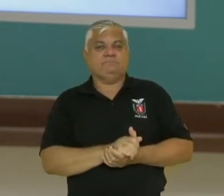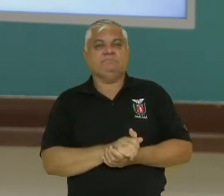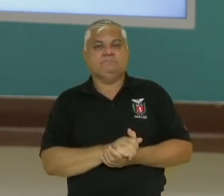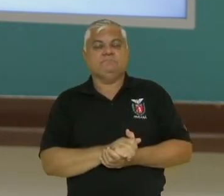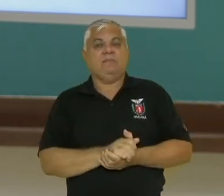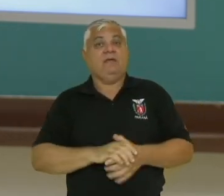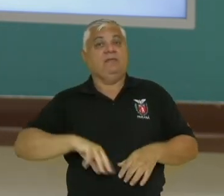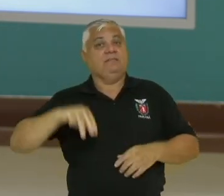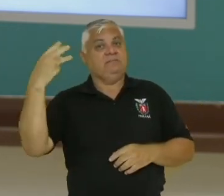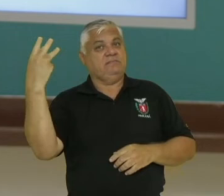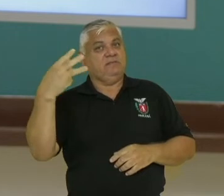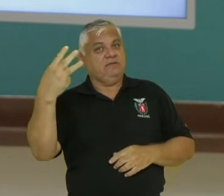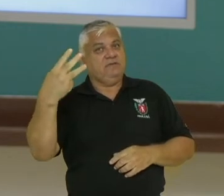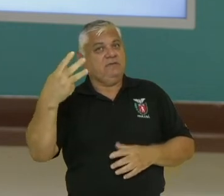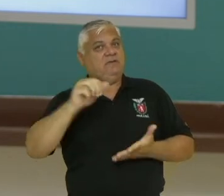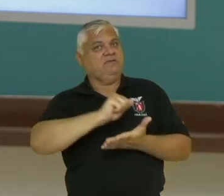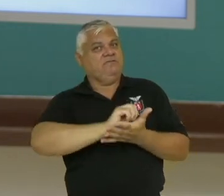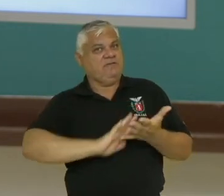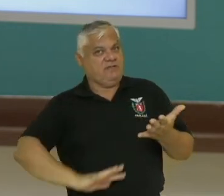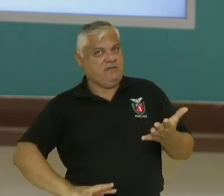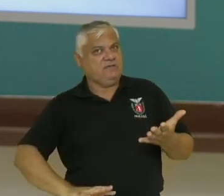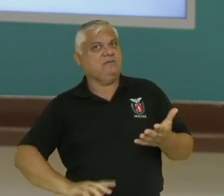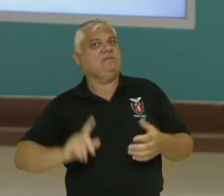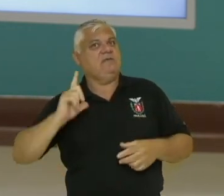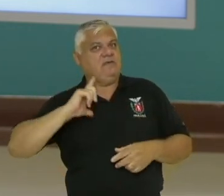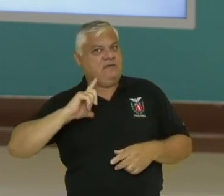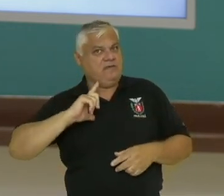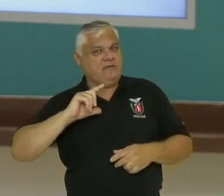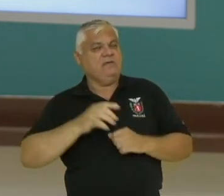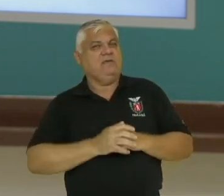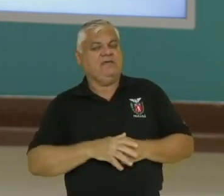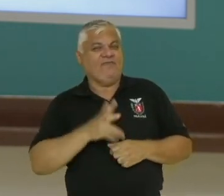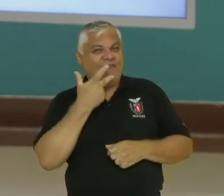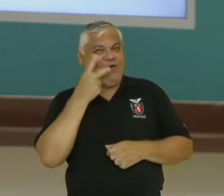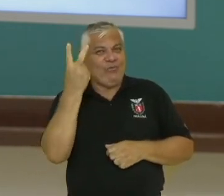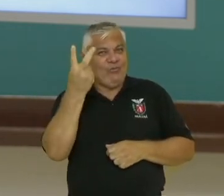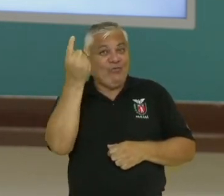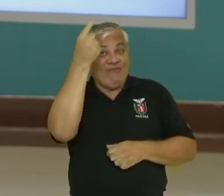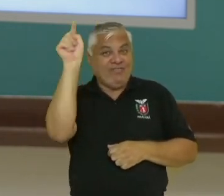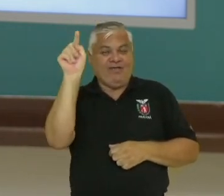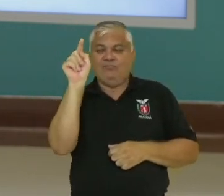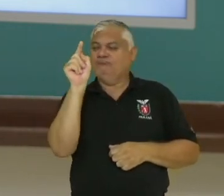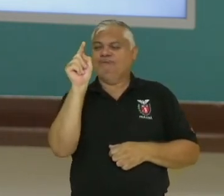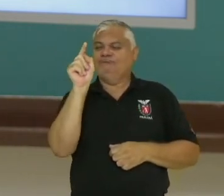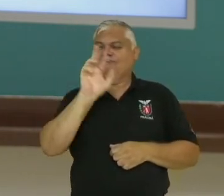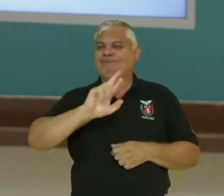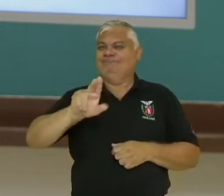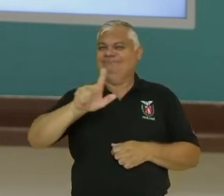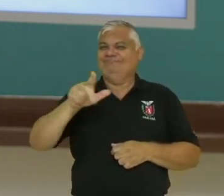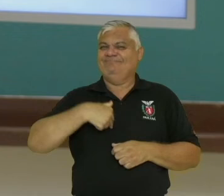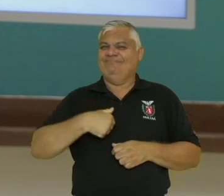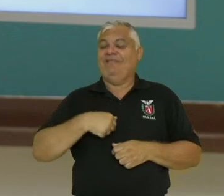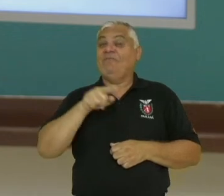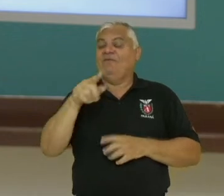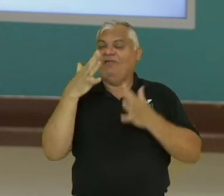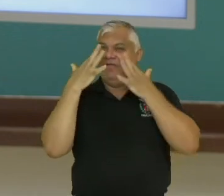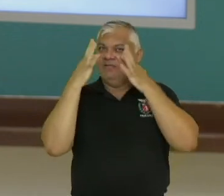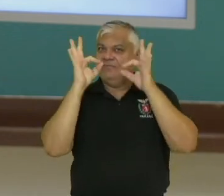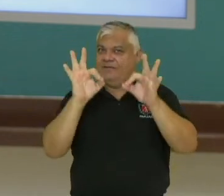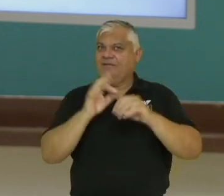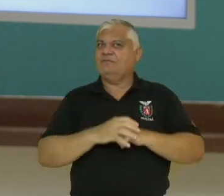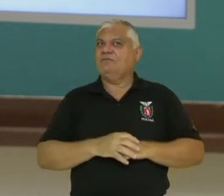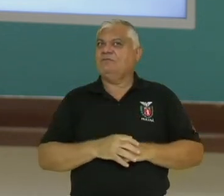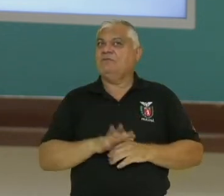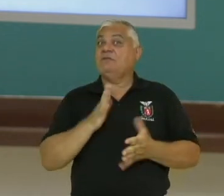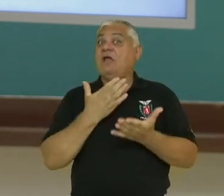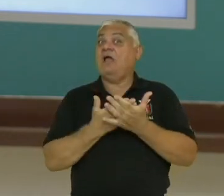E nós temos uma atividade 3. Eu falei que a 2 era a última? Não, era a pegadinha, para ver se você estava esperto.